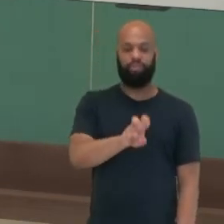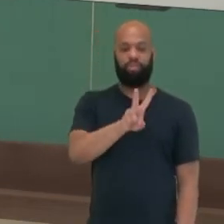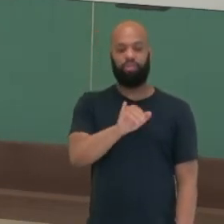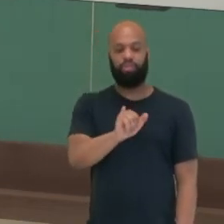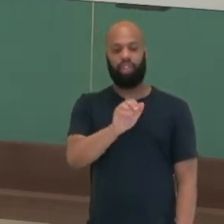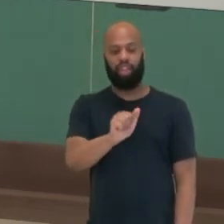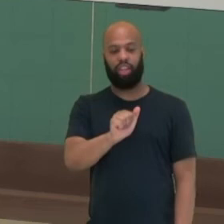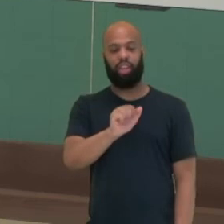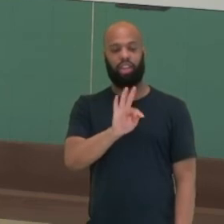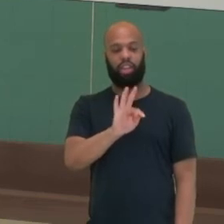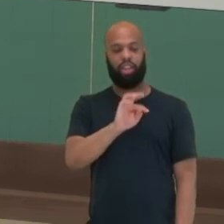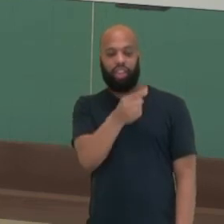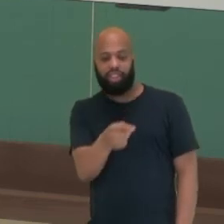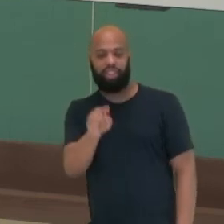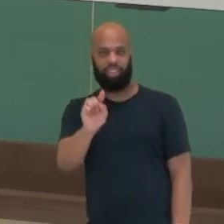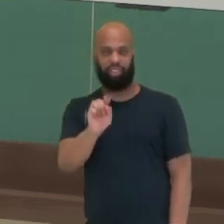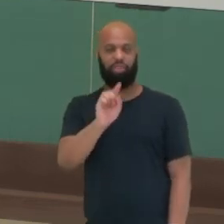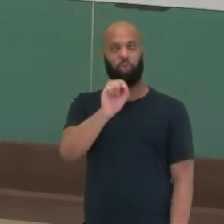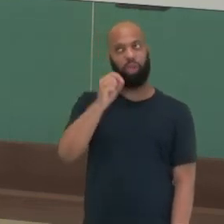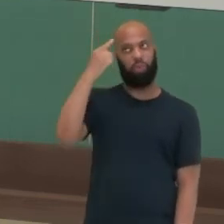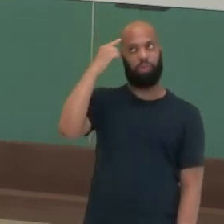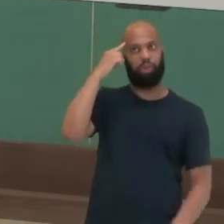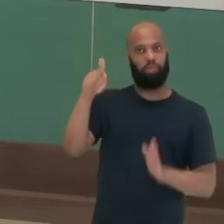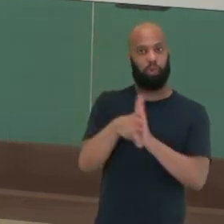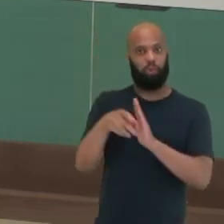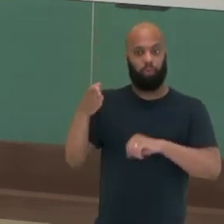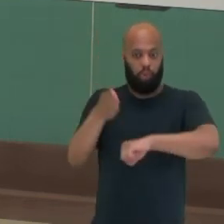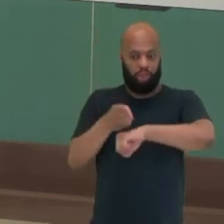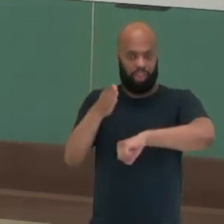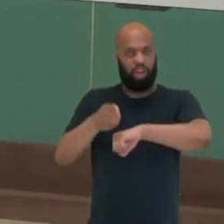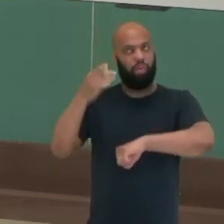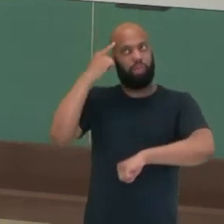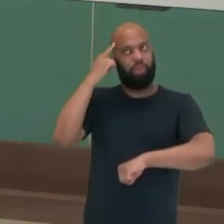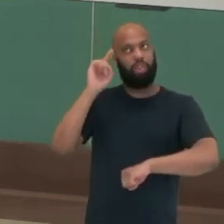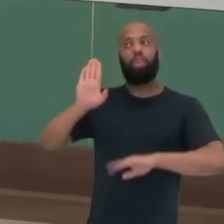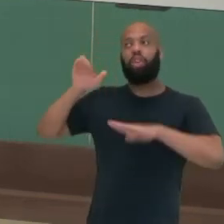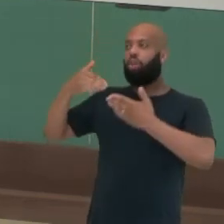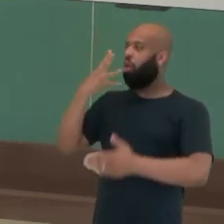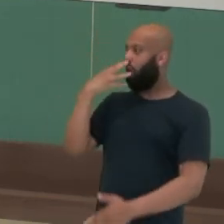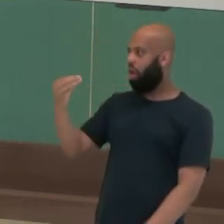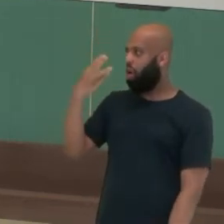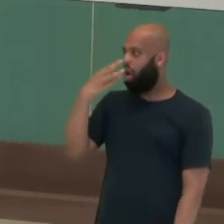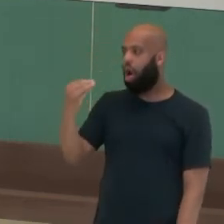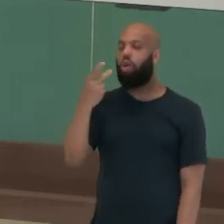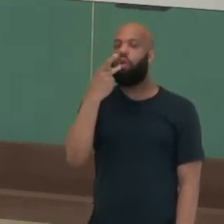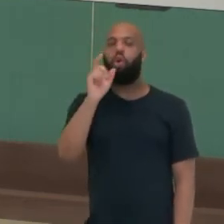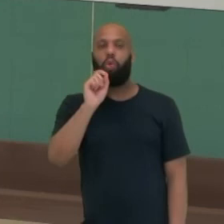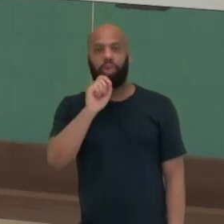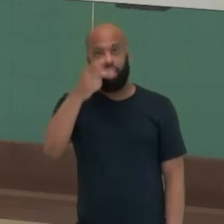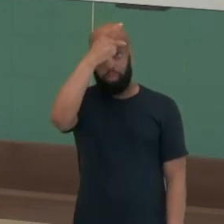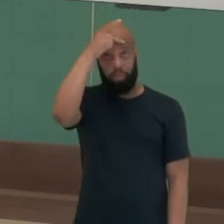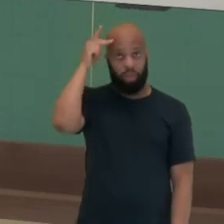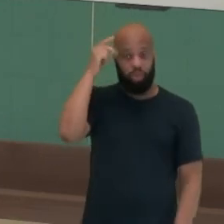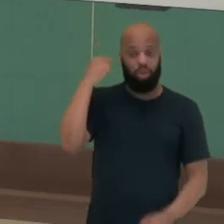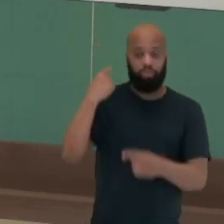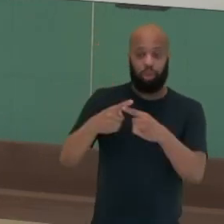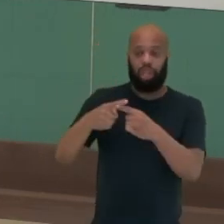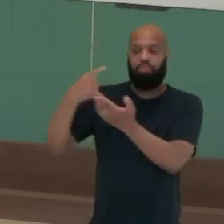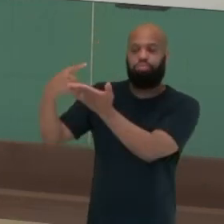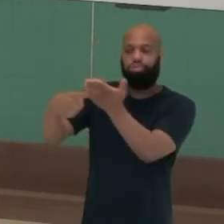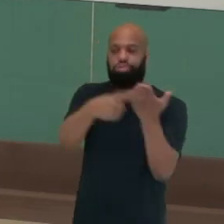do pensamento moderno, o Hobbes está defendendo basicamente que as pessoas, por convenção,